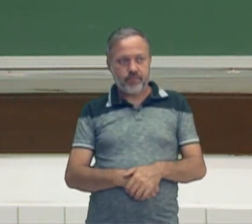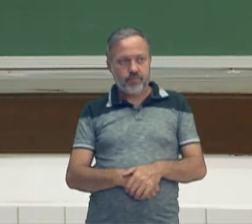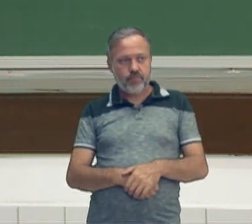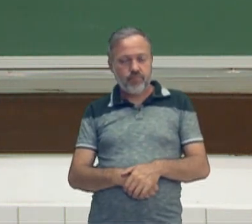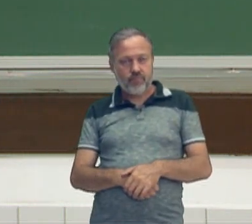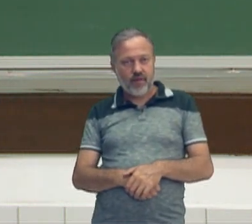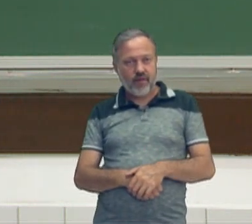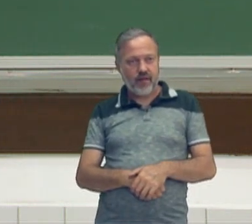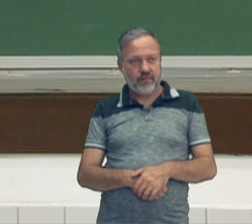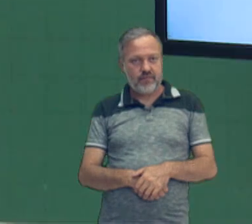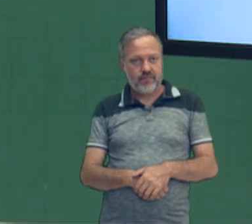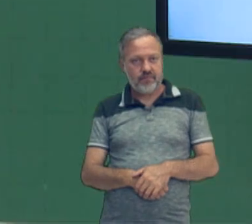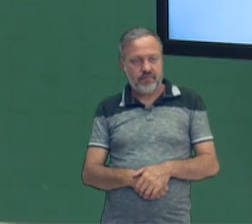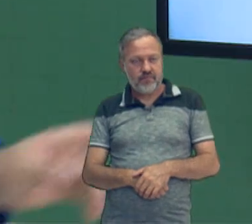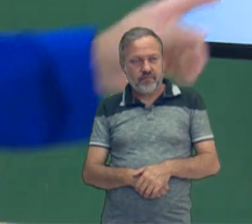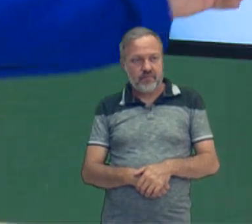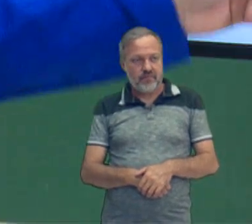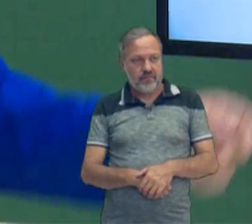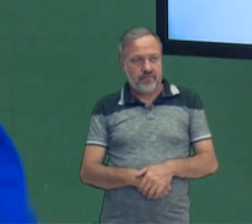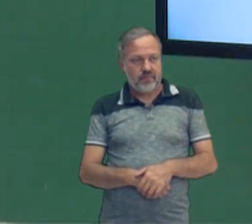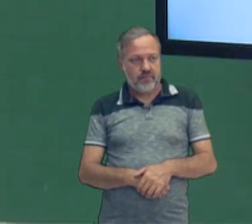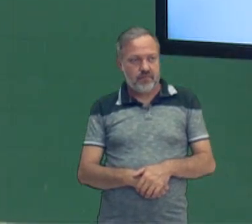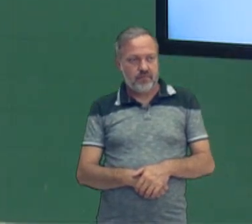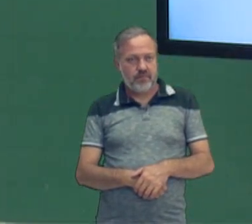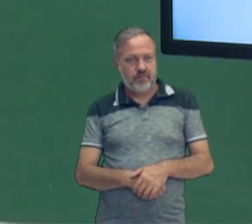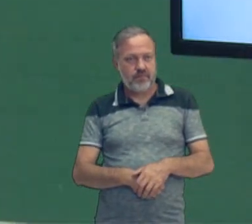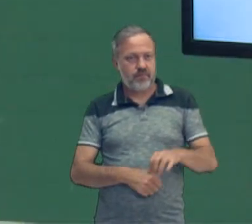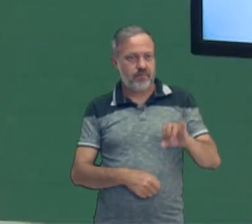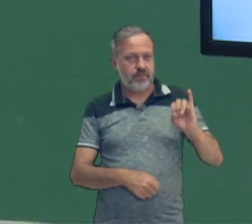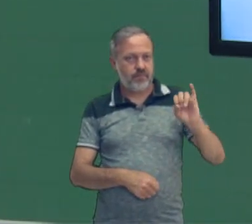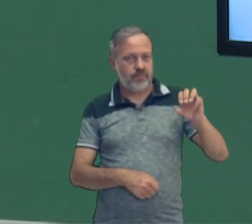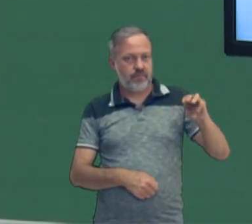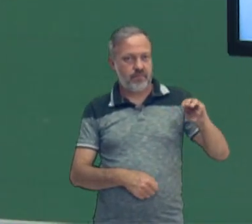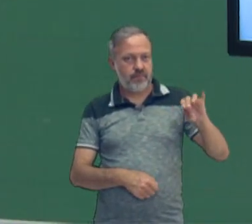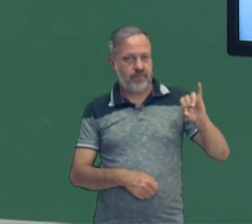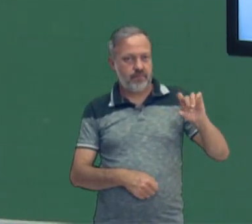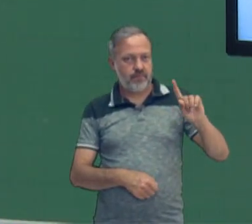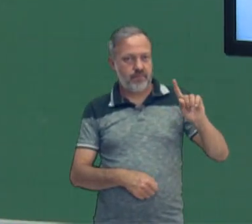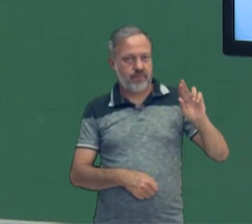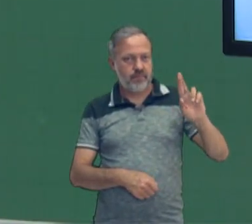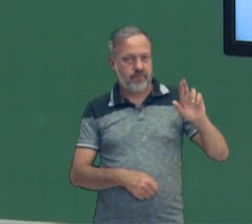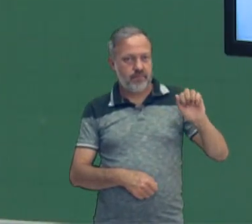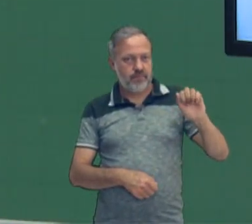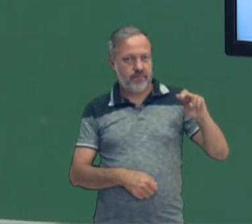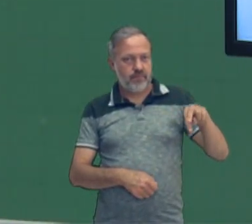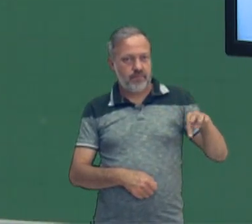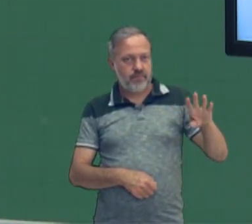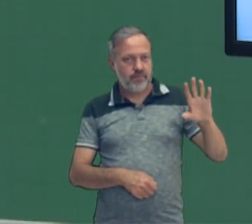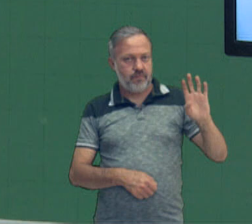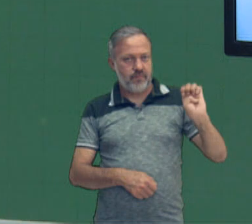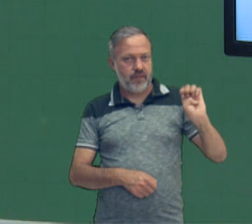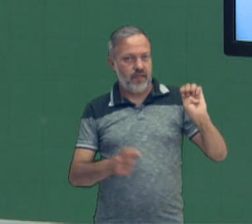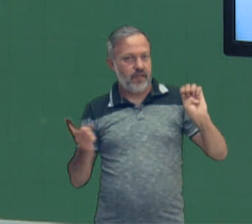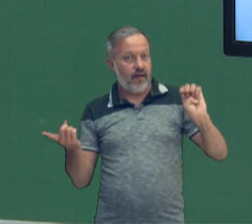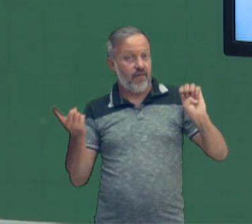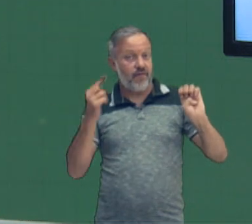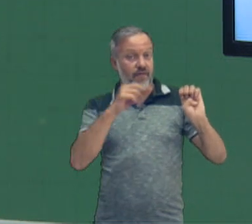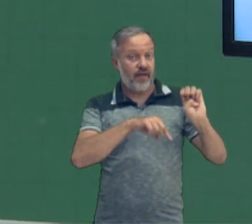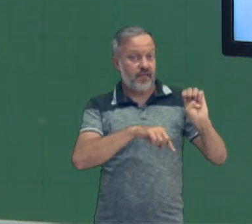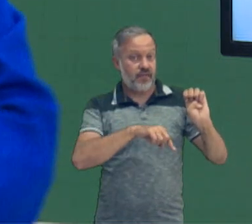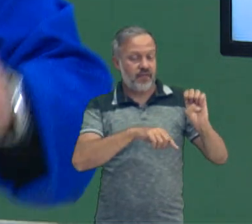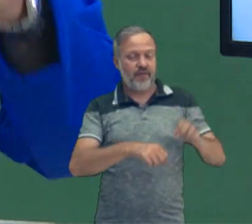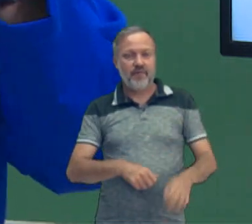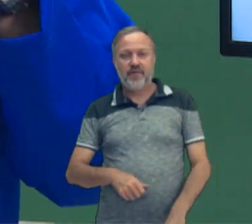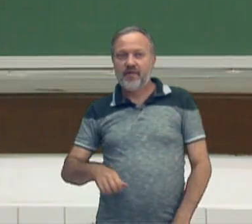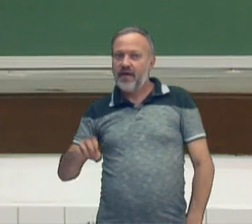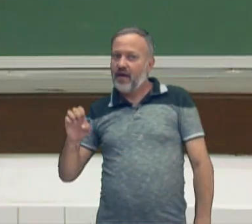esse macete, cara, é da hora. Olha só, imigrante. Imigrante, aí, ó, o cara tá chegando. Opa, legal. E